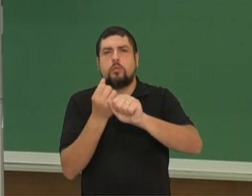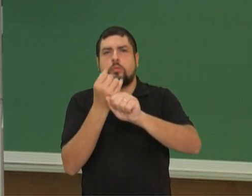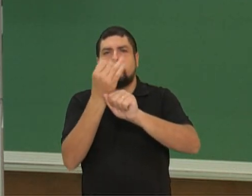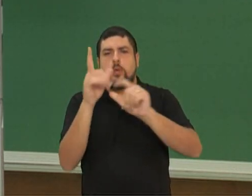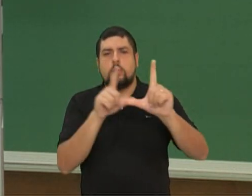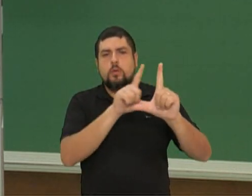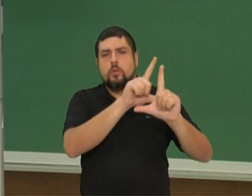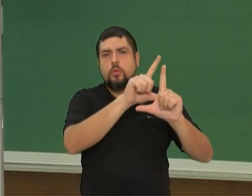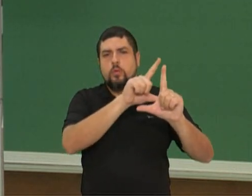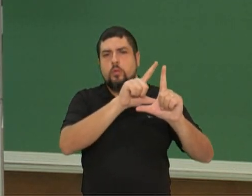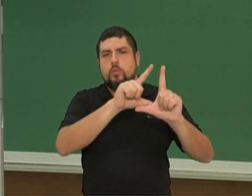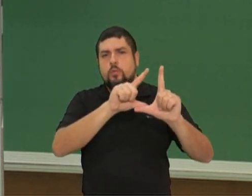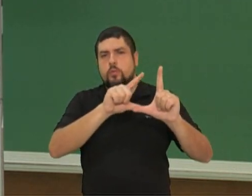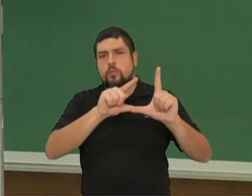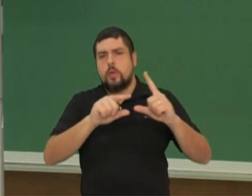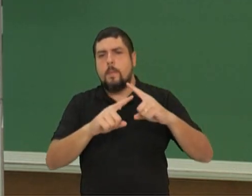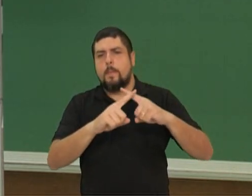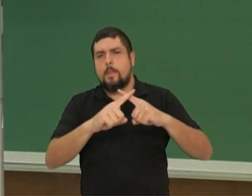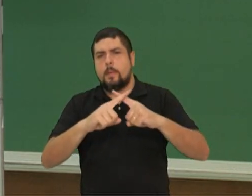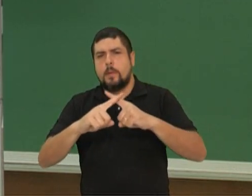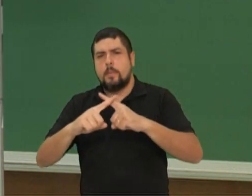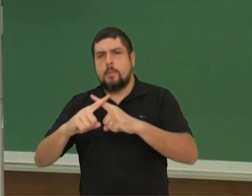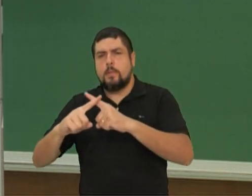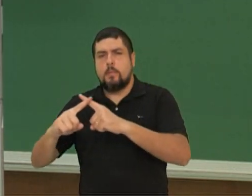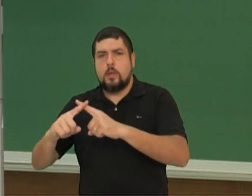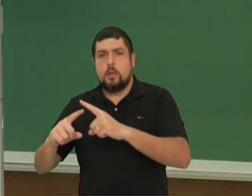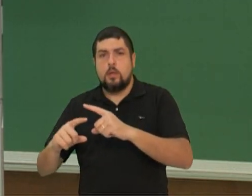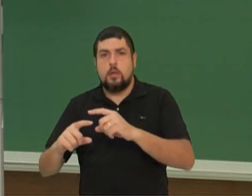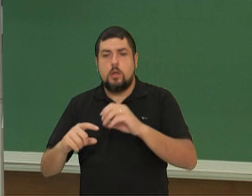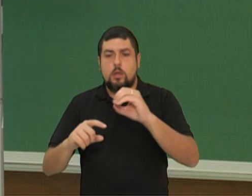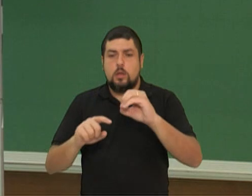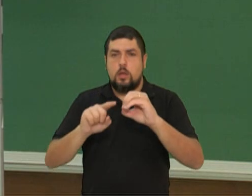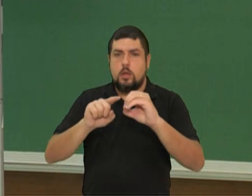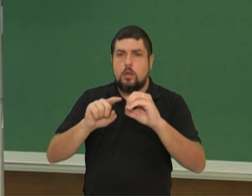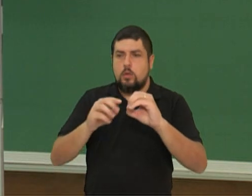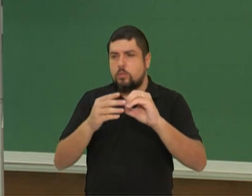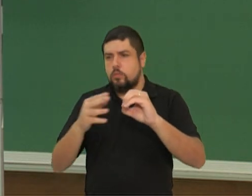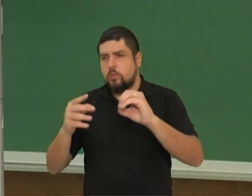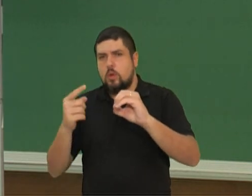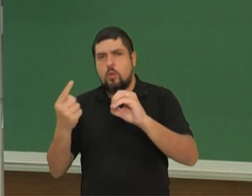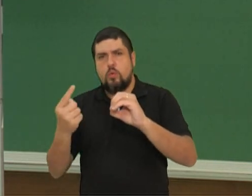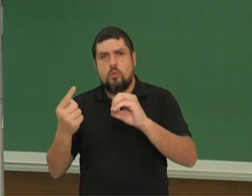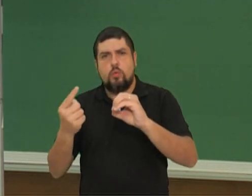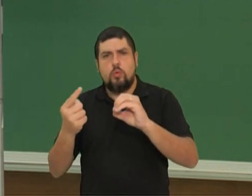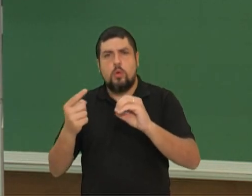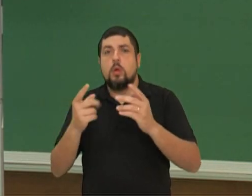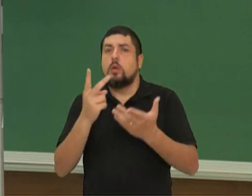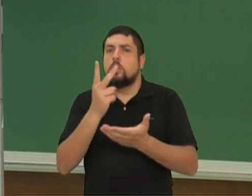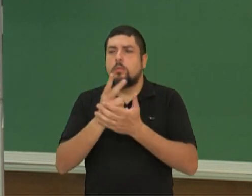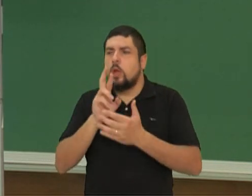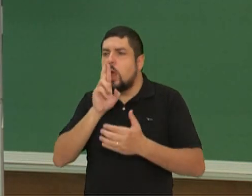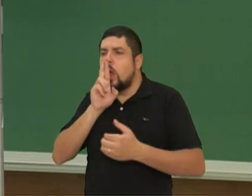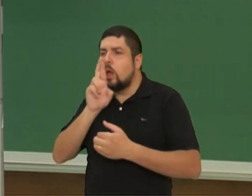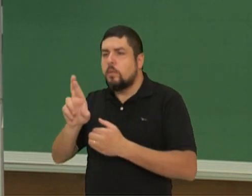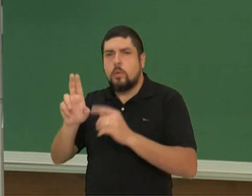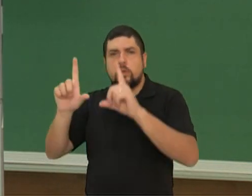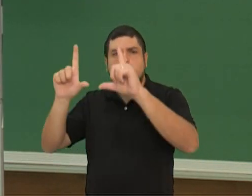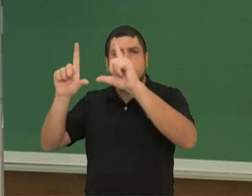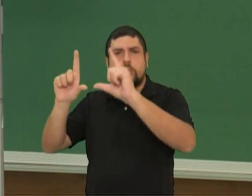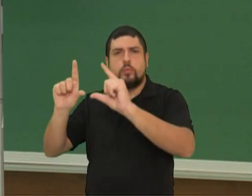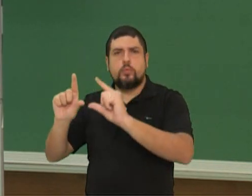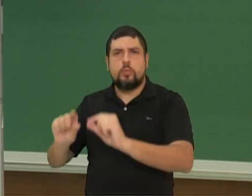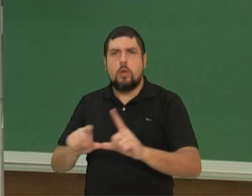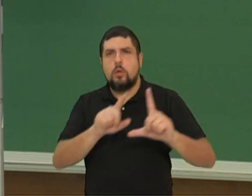mesma. E multiplicando o valor entre 0 e 1 por outro valor entre 0 e 1, o valor sempre vai diminuir. Então,